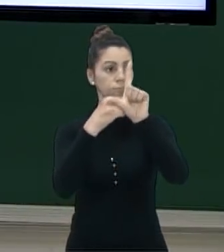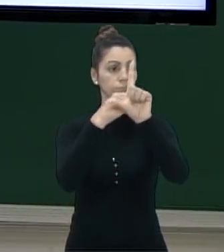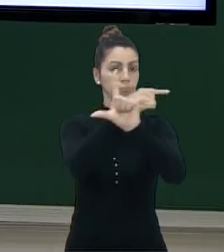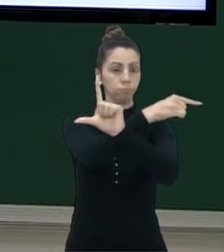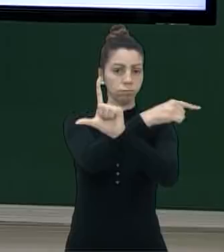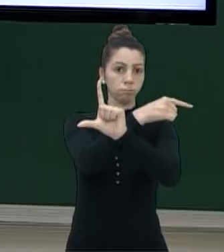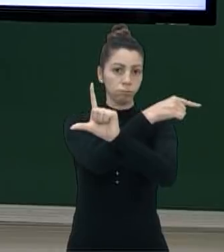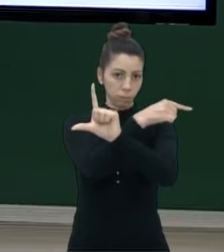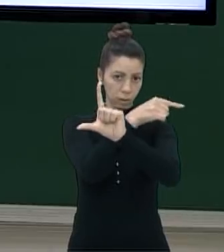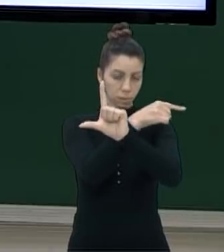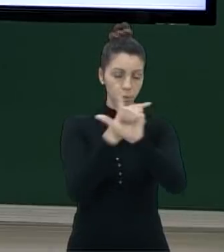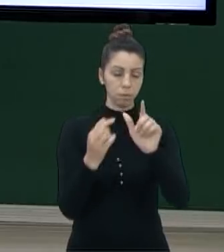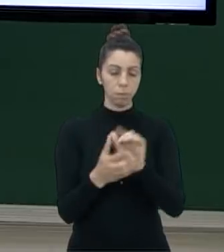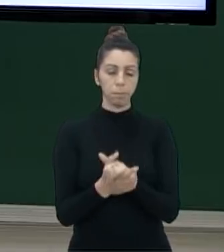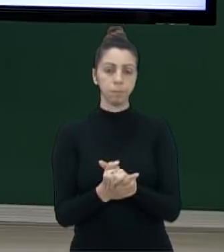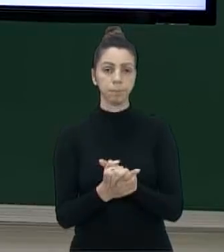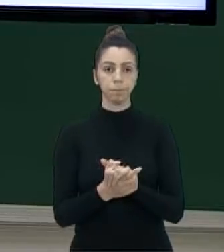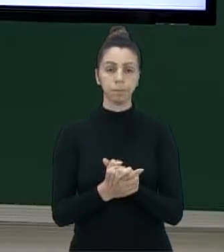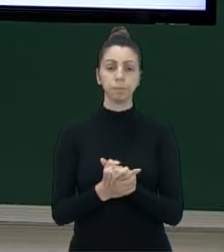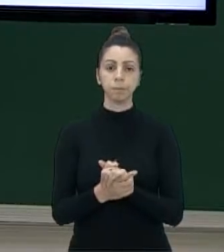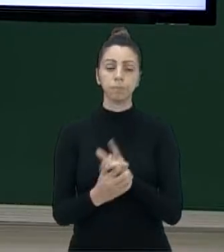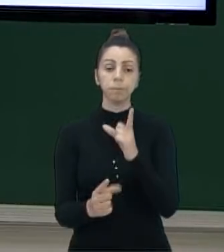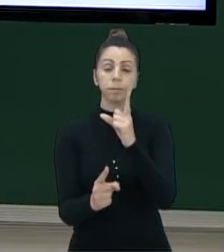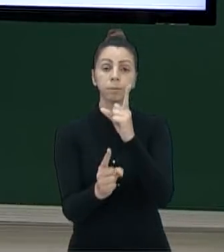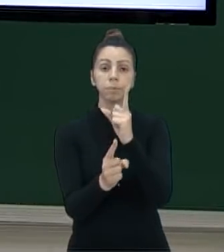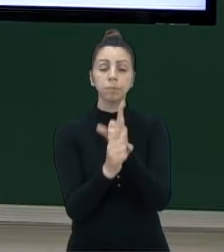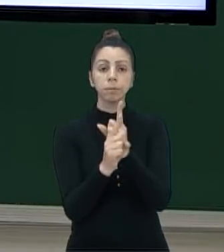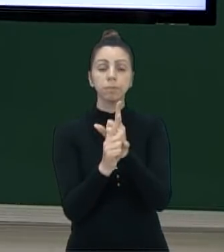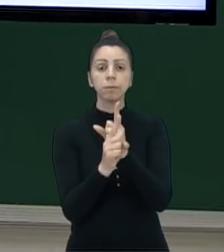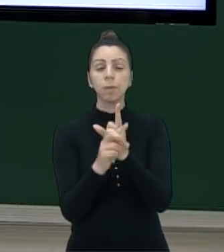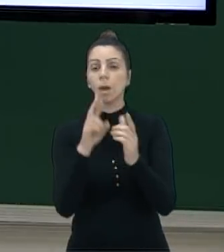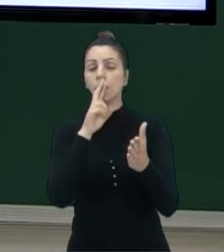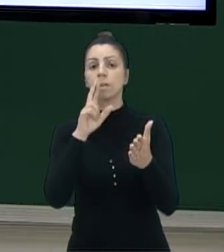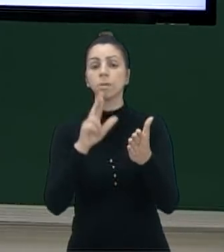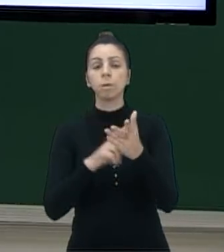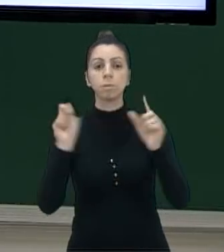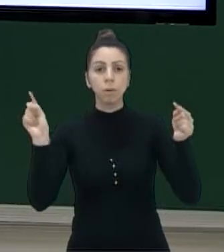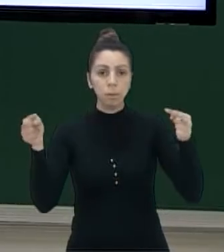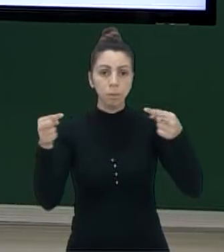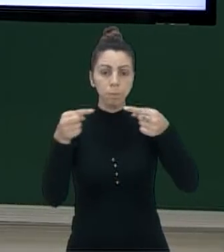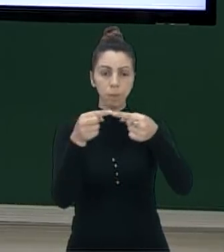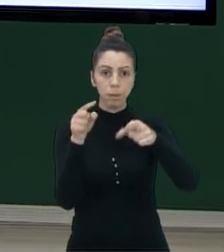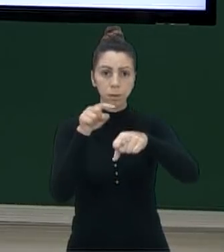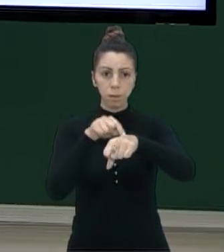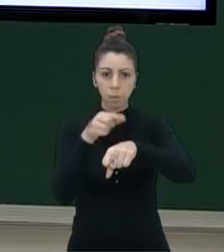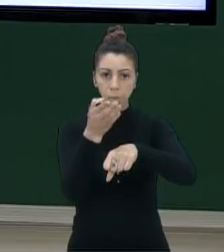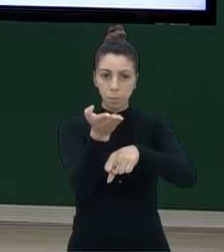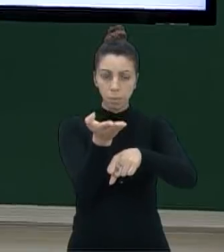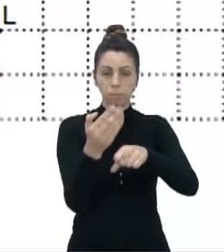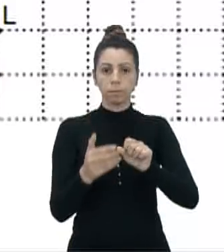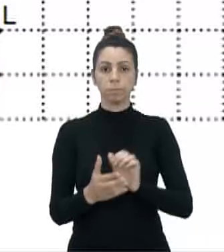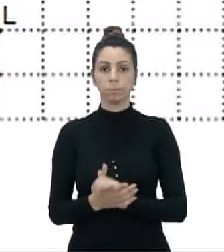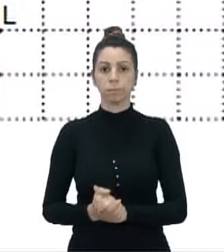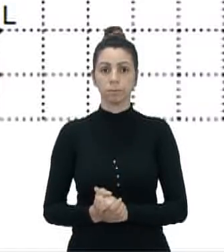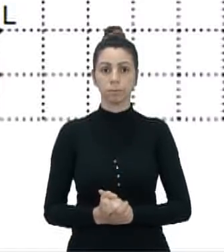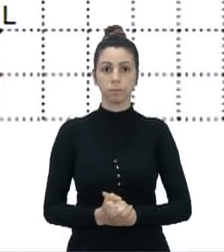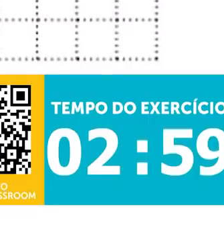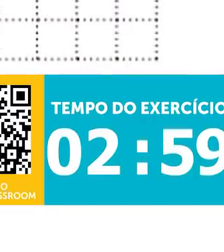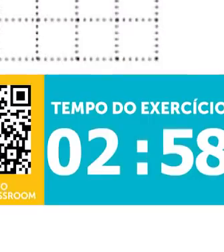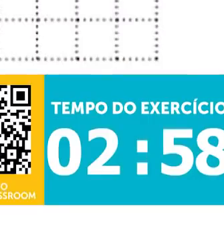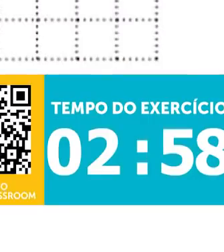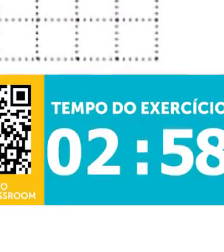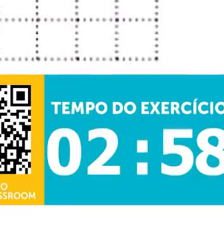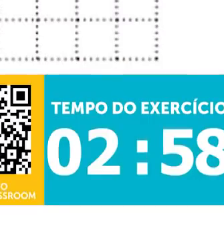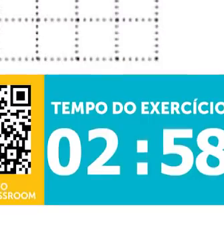no plano cartesiano qual alternativa confere com a resposta. Tempo para identificar.